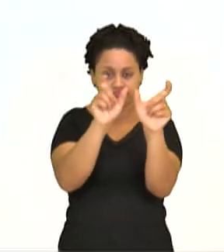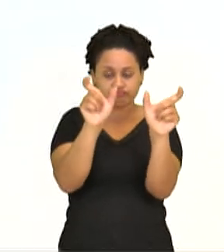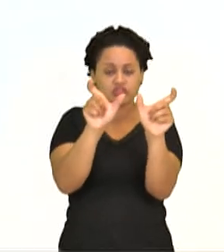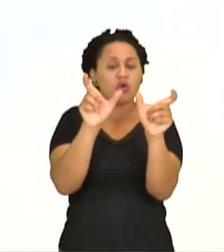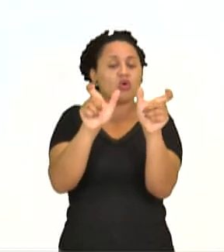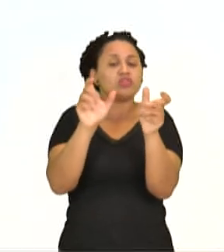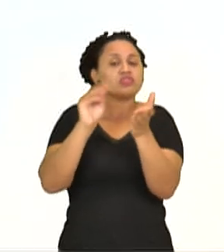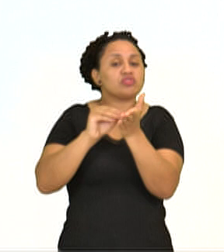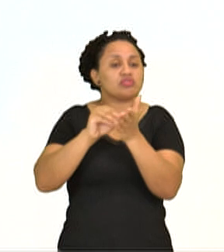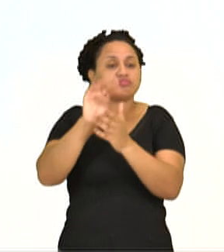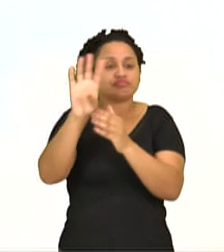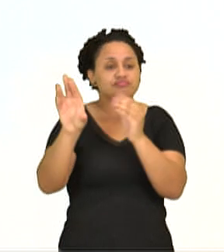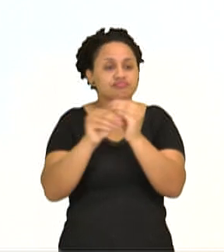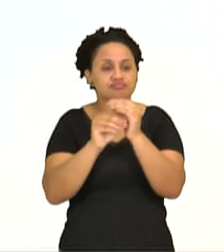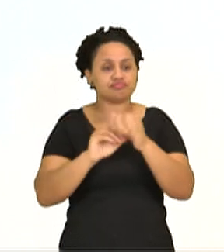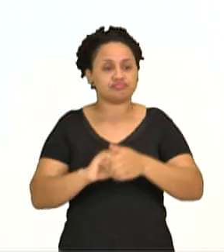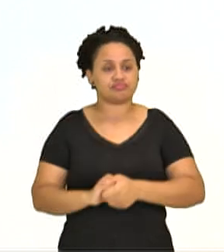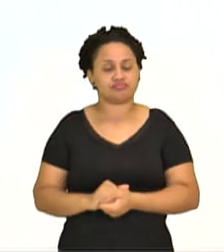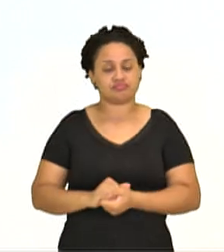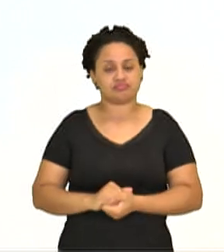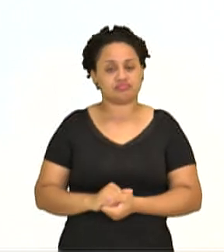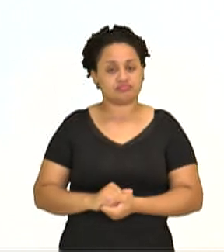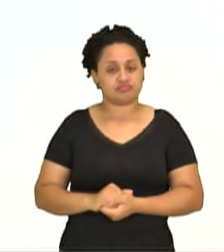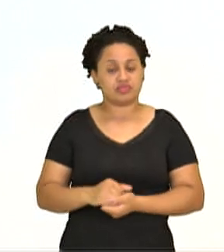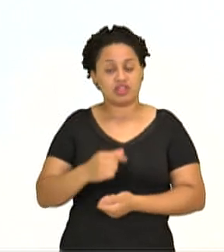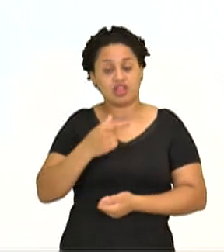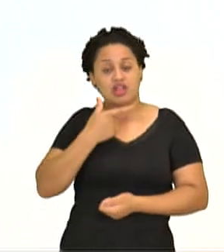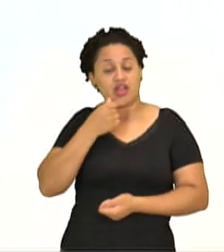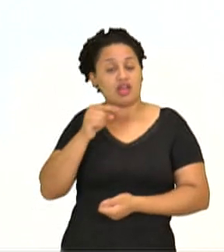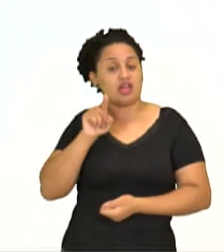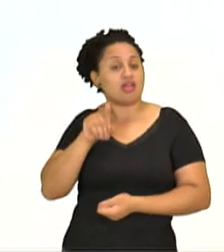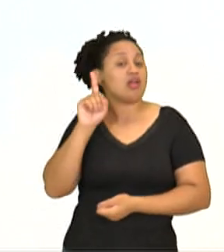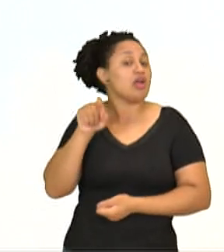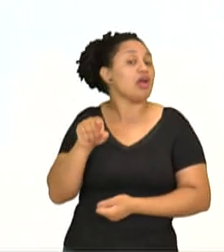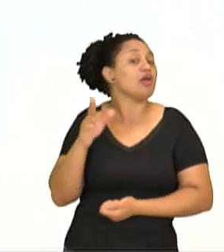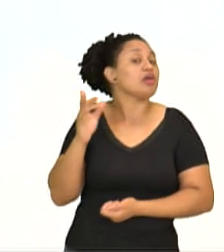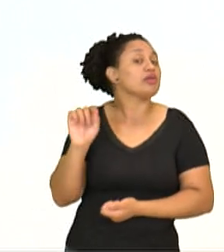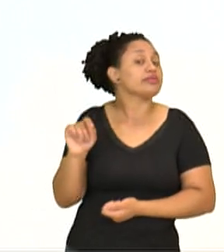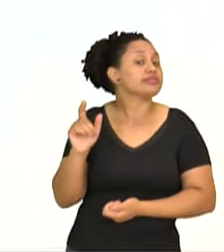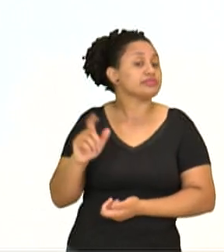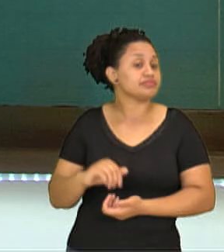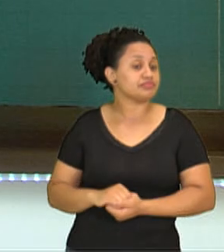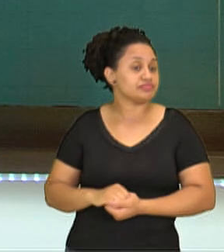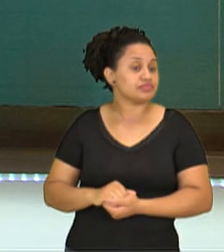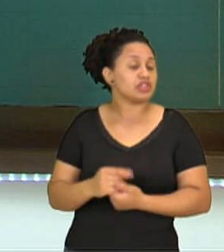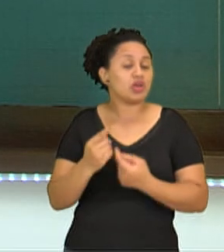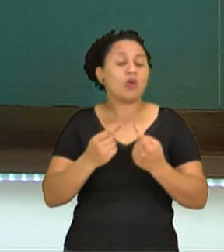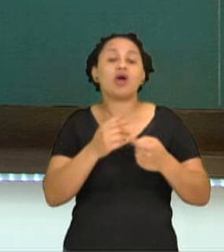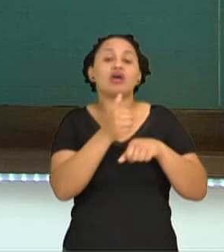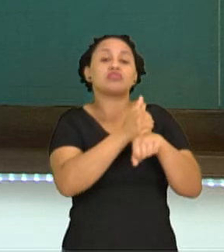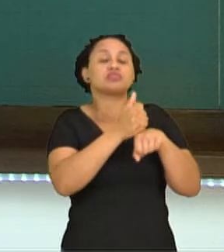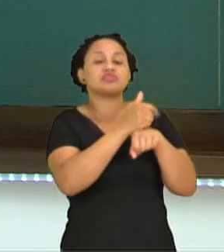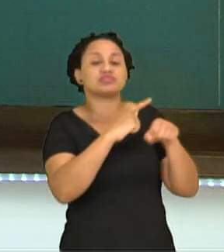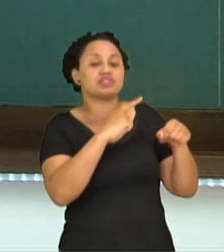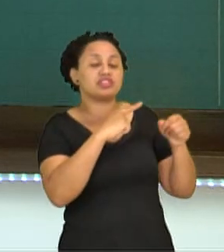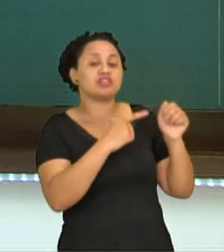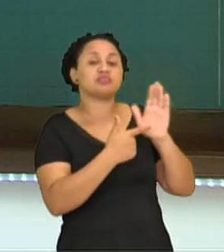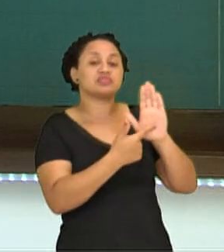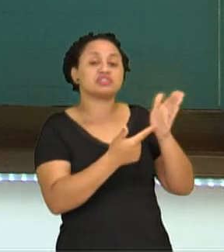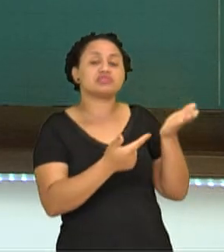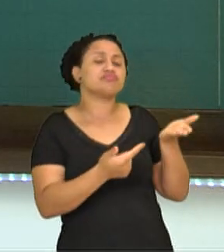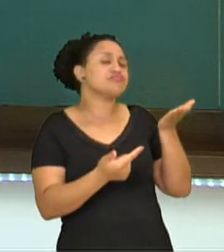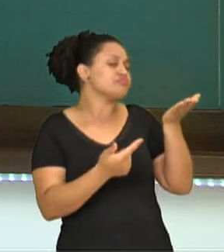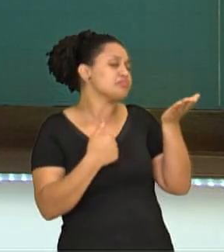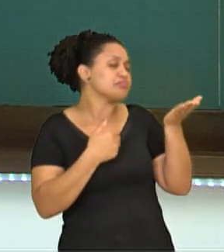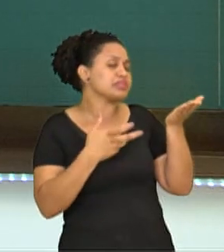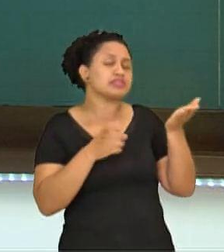frases. He is a, ele é um. Qual é a profissão dele? Observe bem o